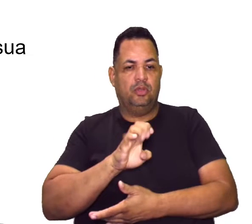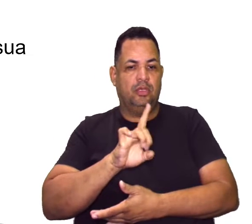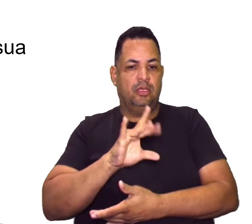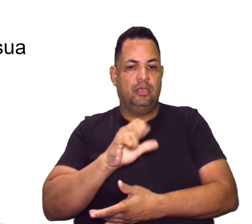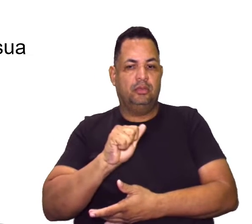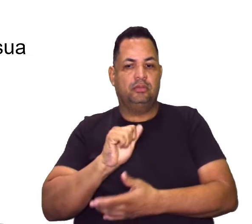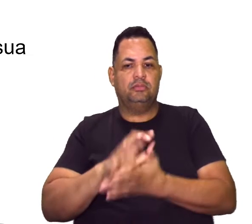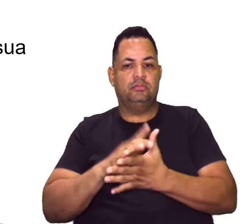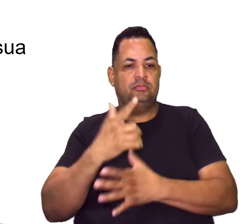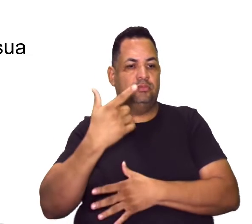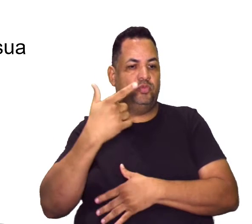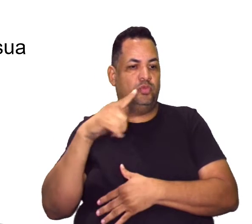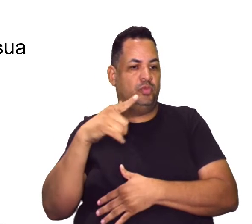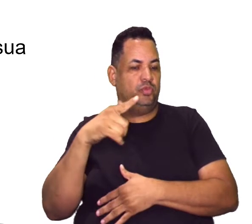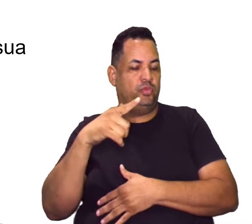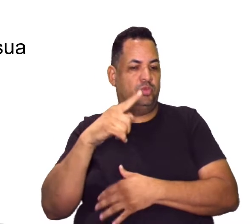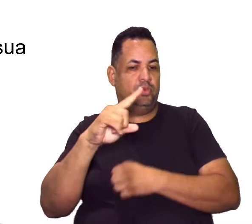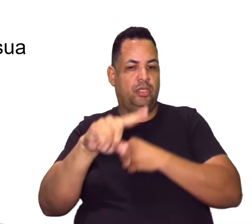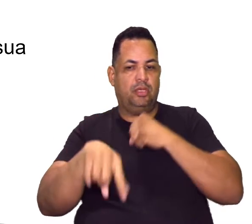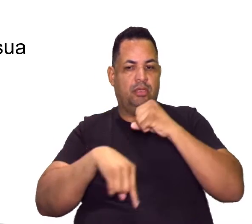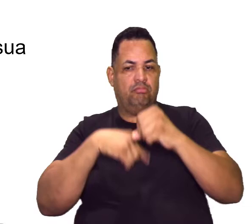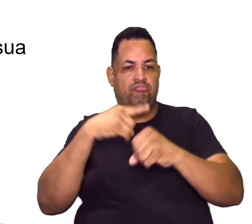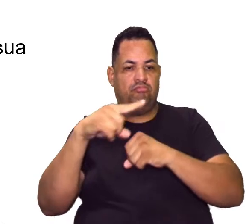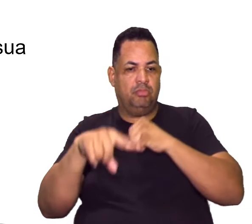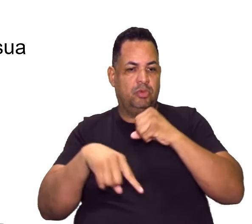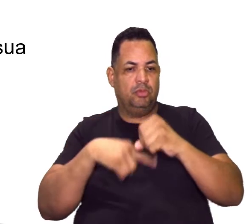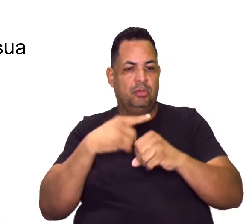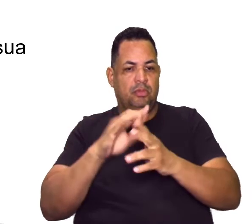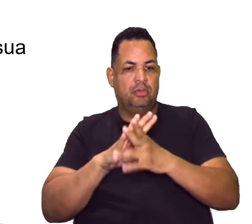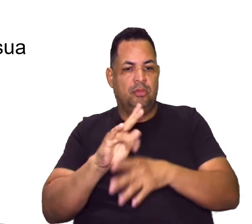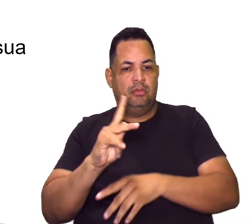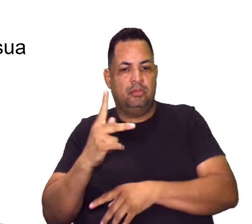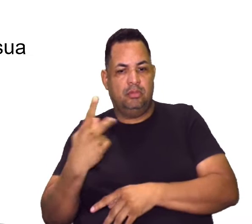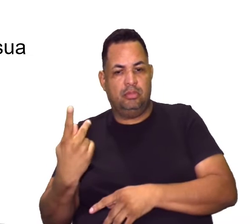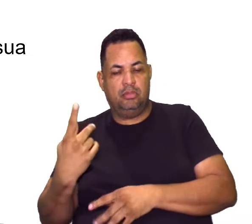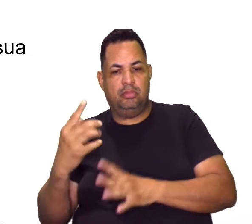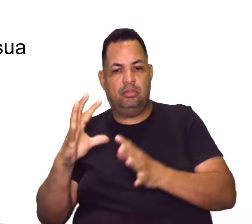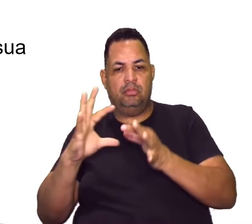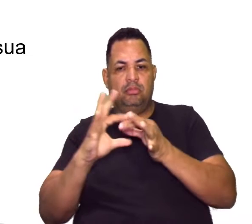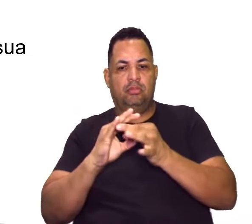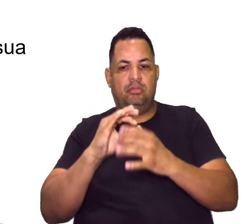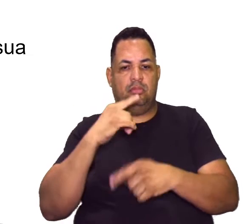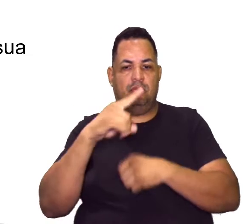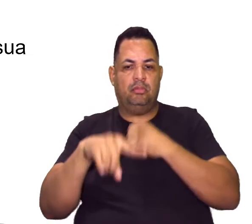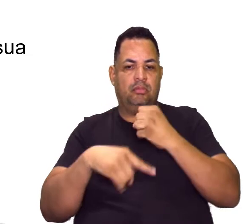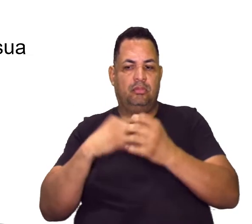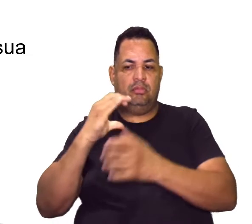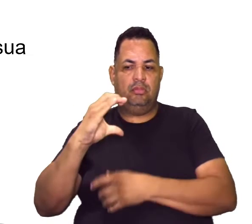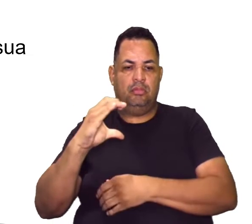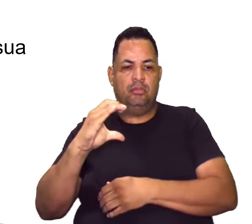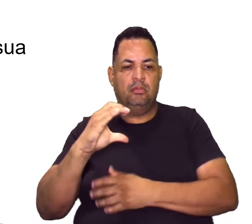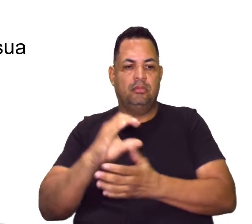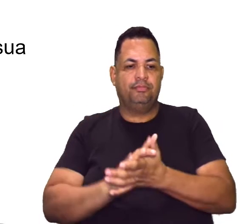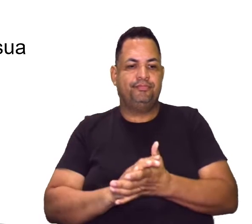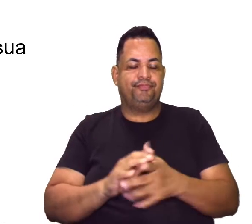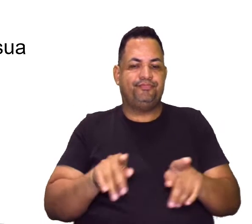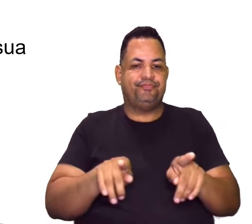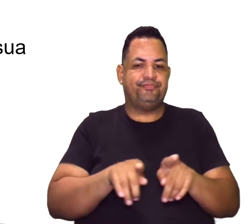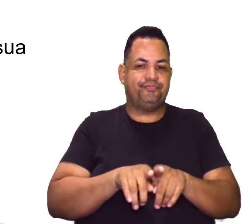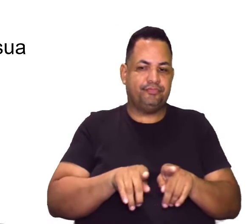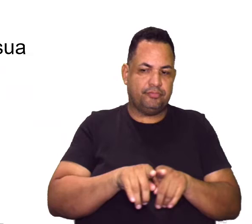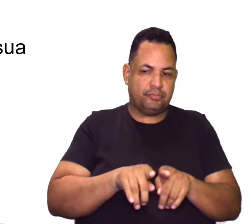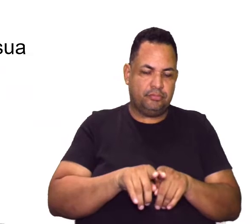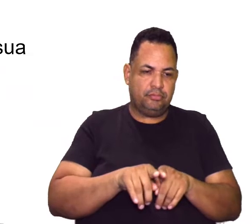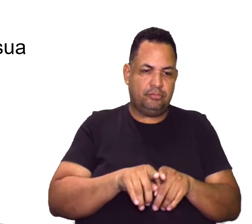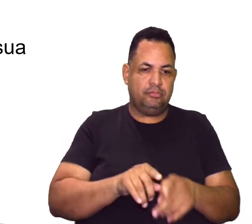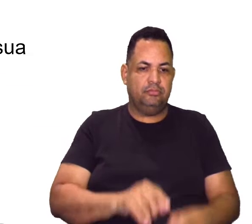não apresenta na sua composição o átomo ligado ao átomo de carbono, ou seja, também